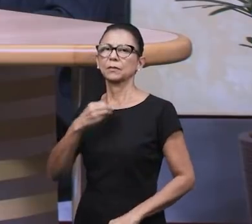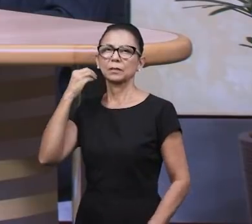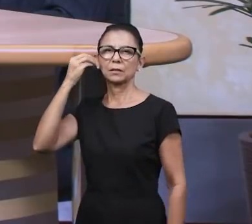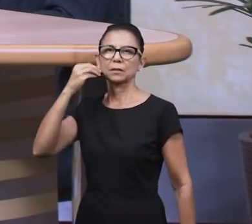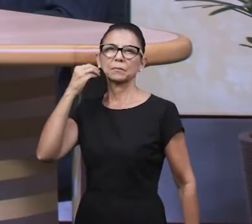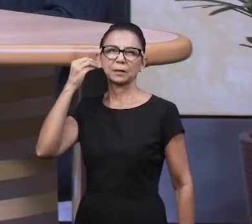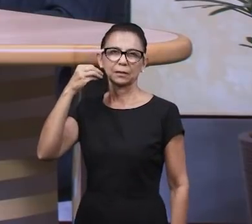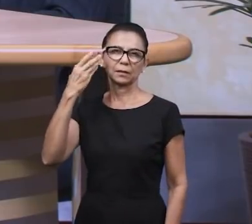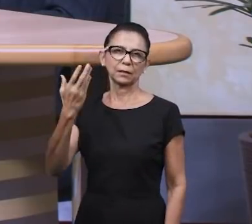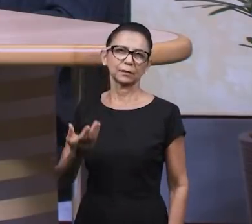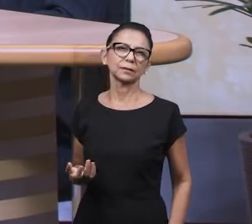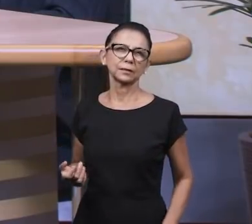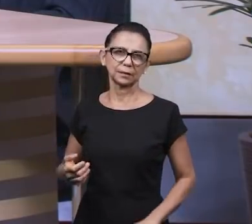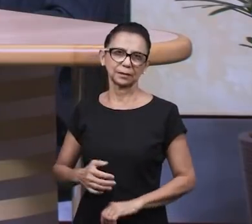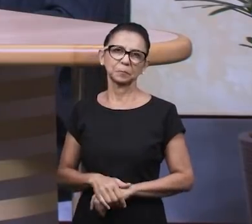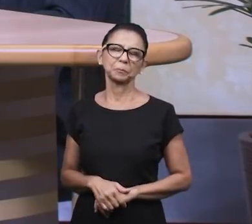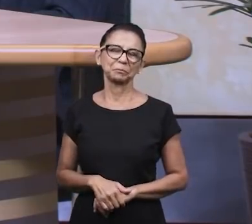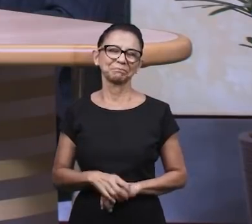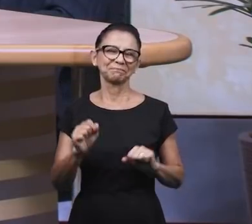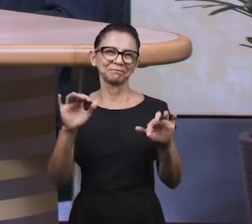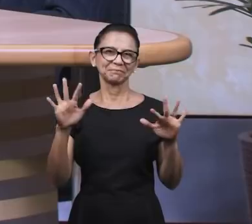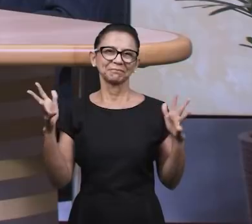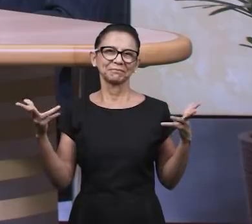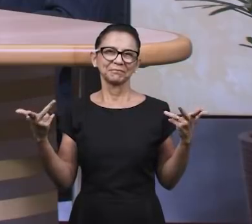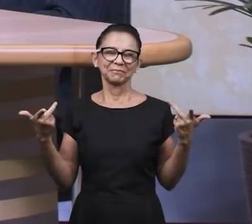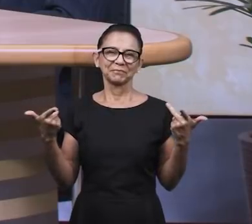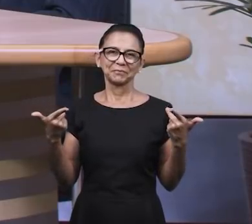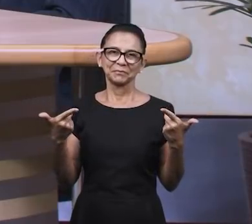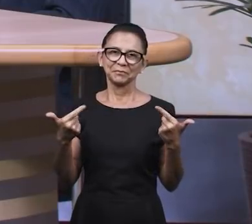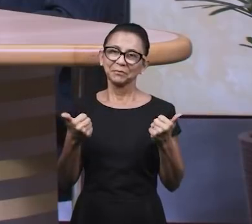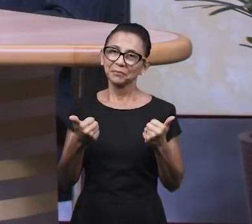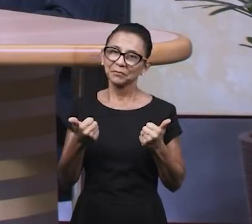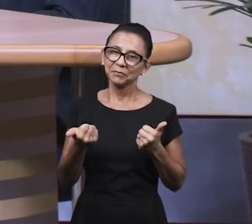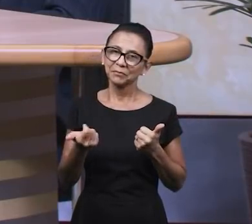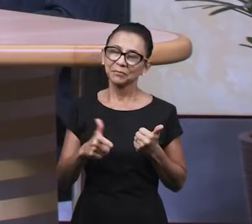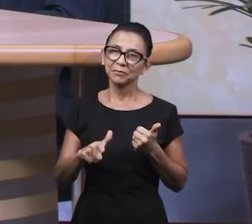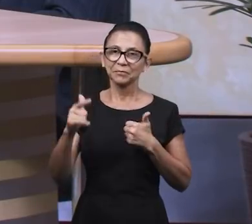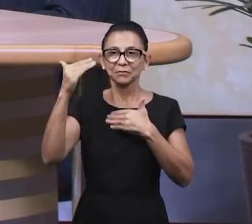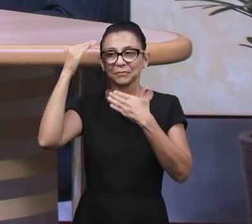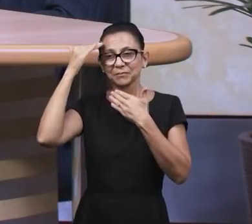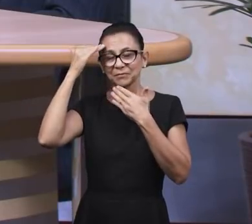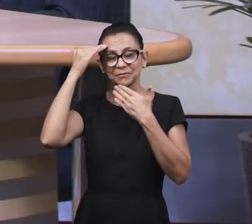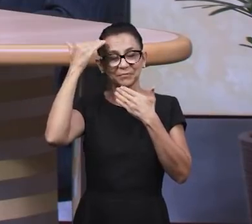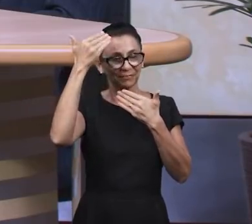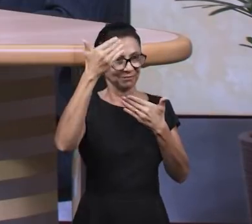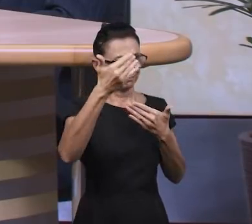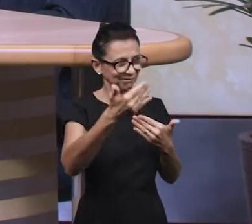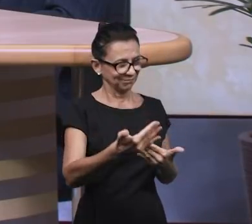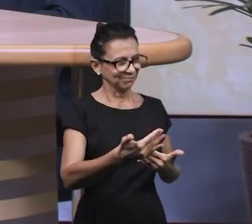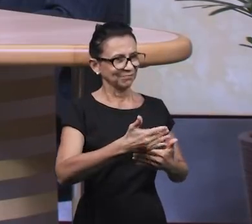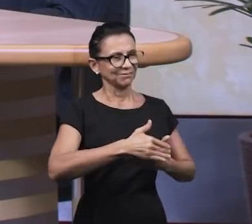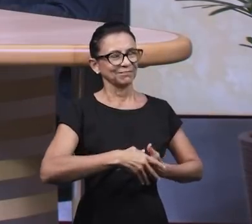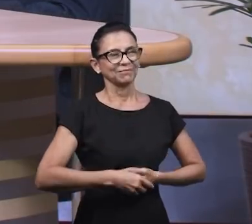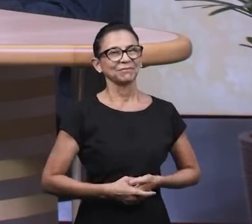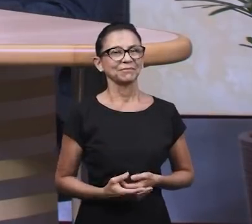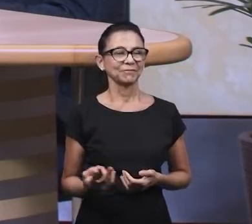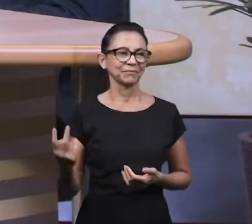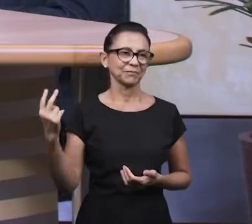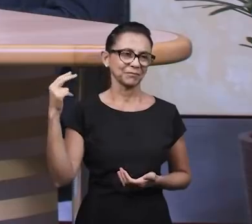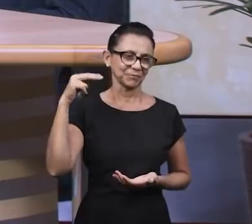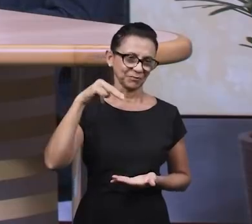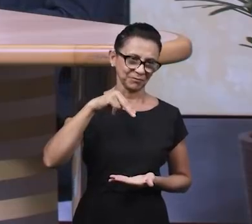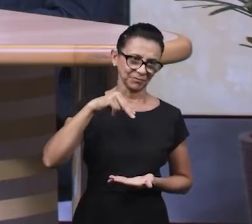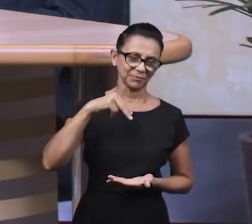essa experiência ao longo da nossa história. É uma bênção maravilhosa. E eu quero, mais uma vez, agradecer pelo seu tempo, por estar conosco,